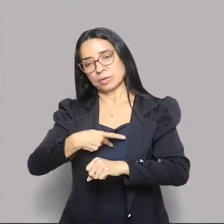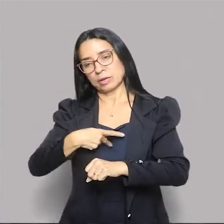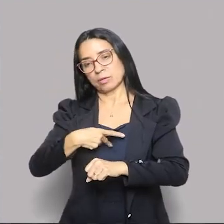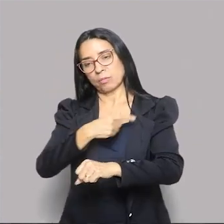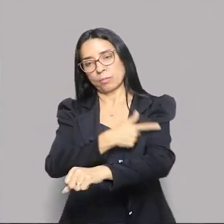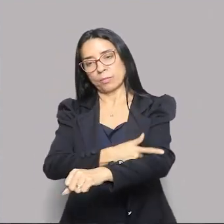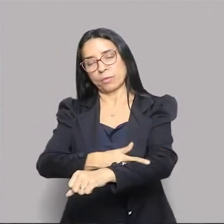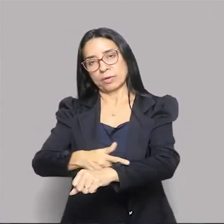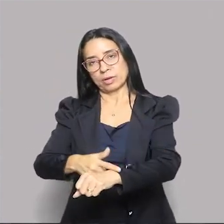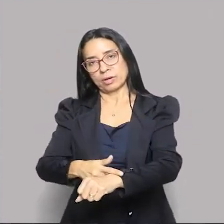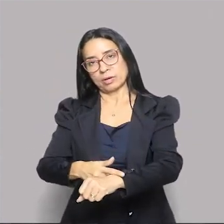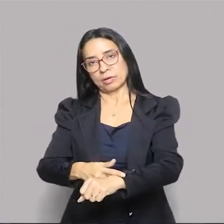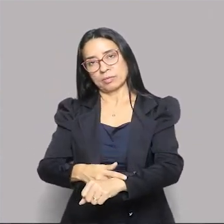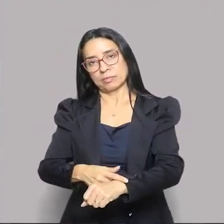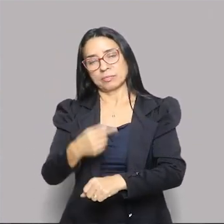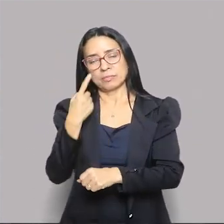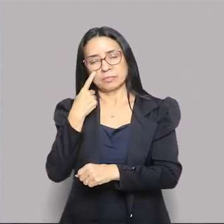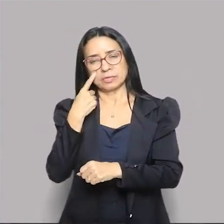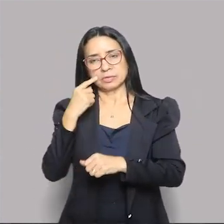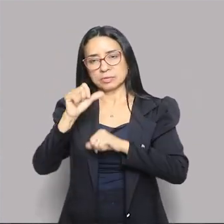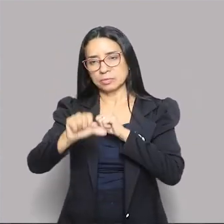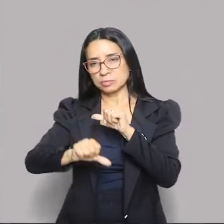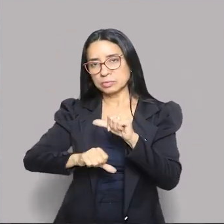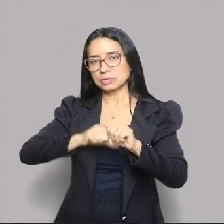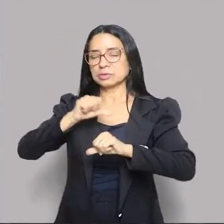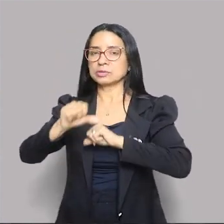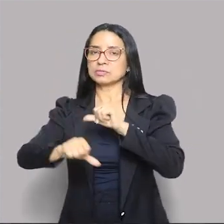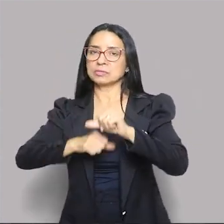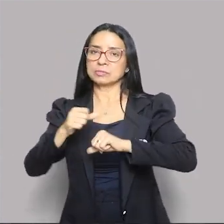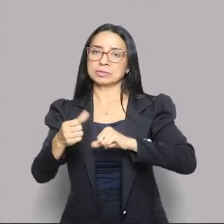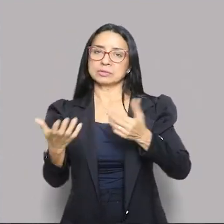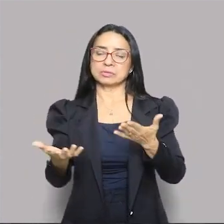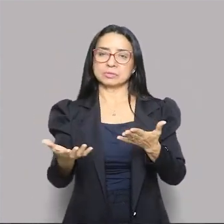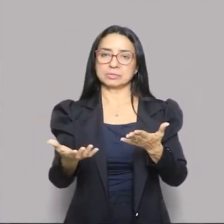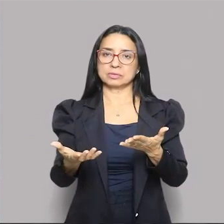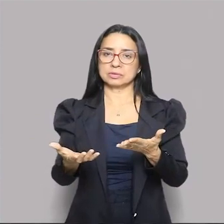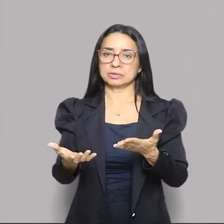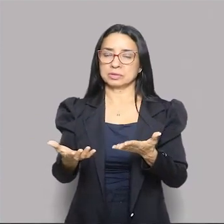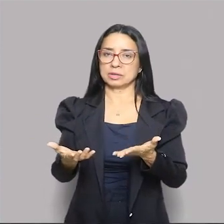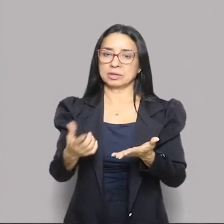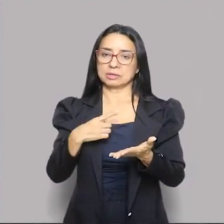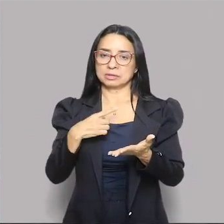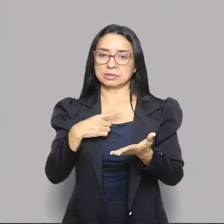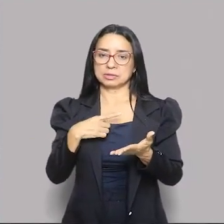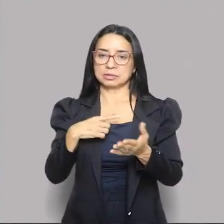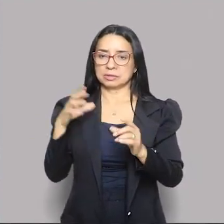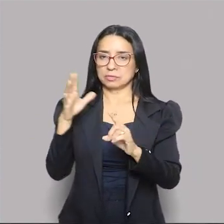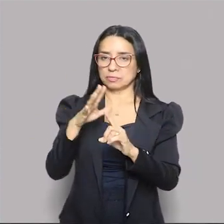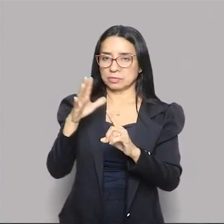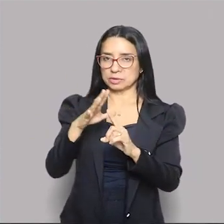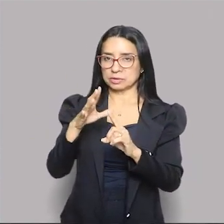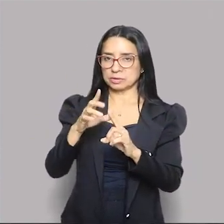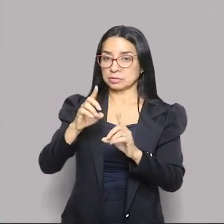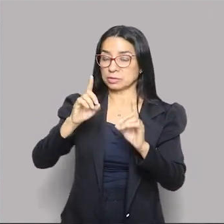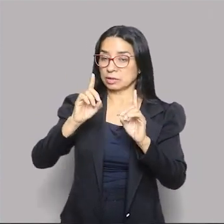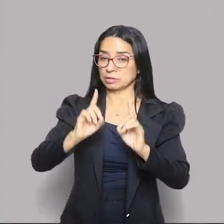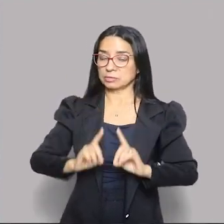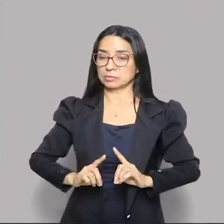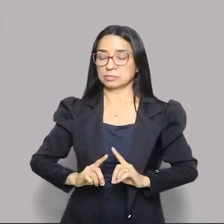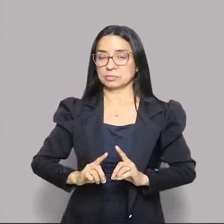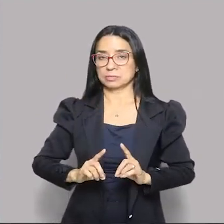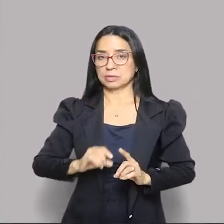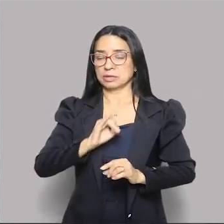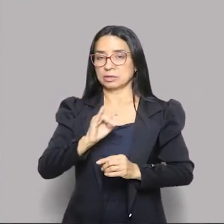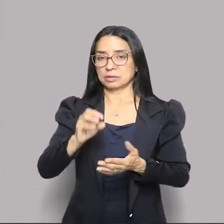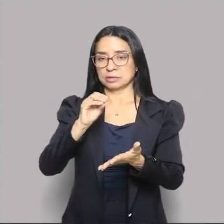como os desdobramentos dessas consequências são desdobramentos assim terríveis, que atingem a dignidade. Ora, se a falta de